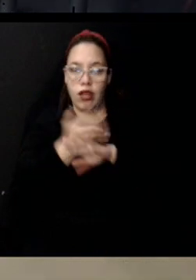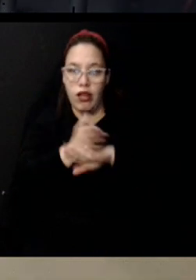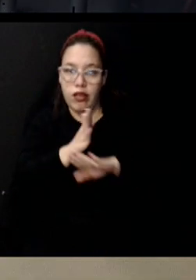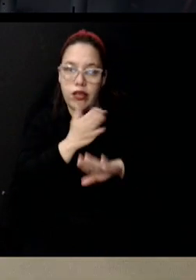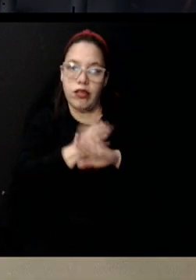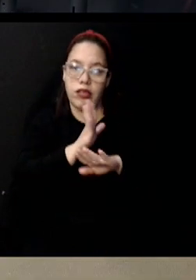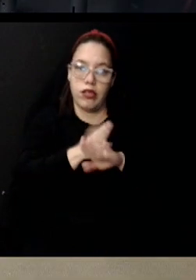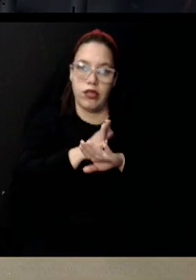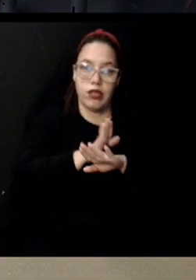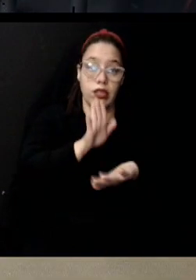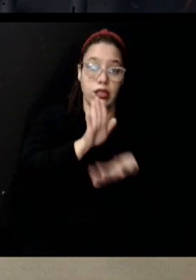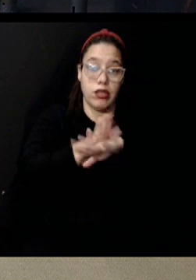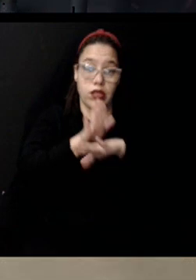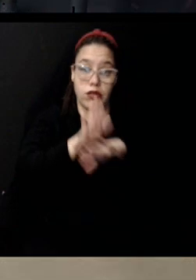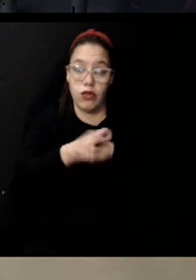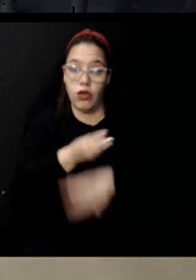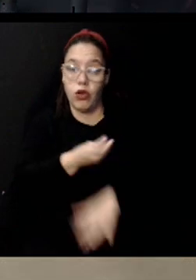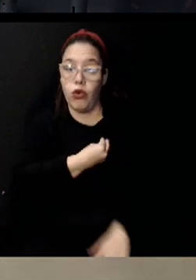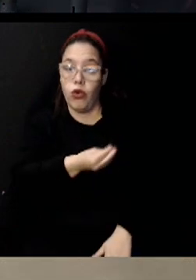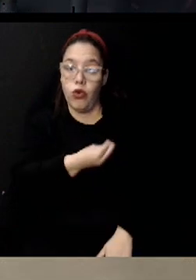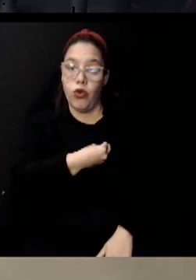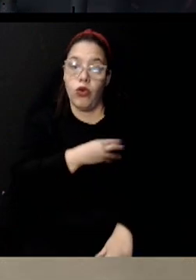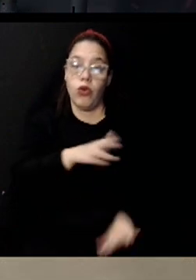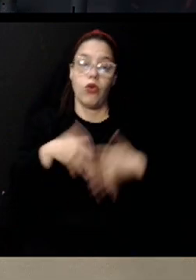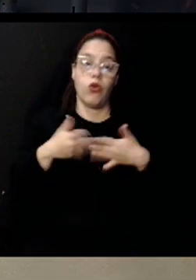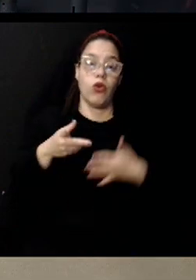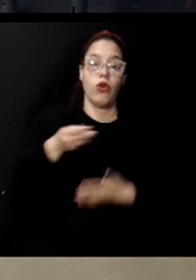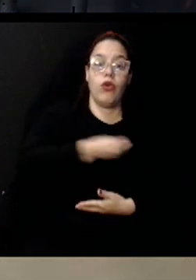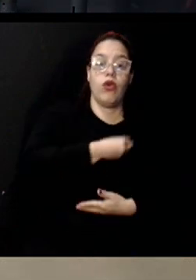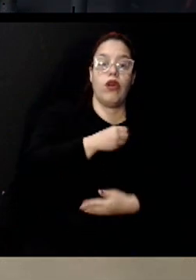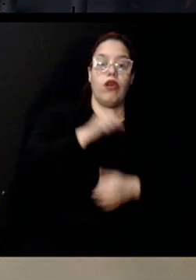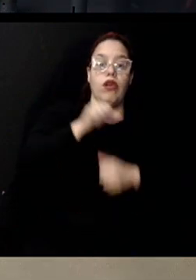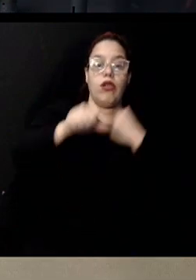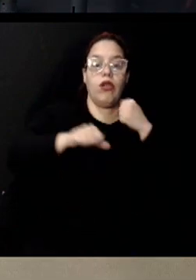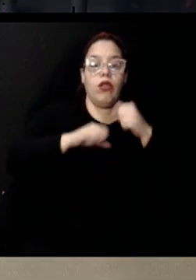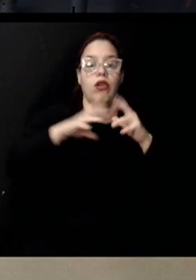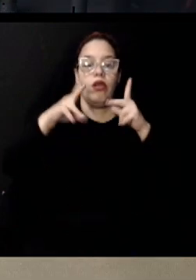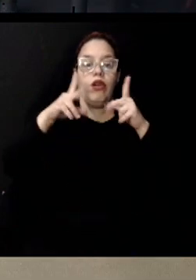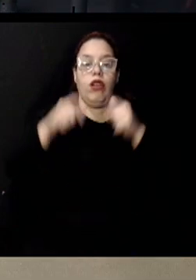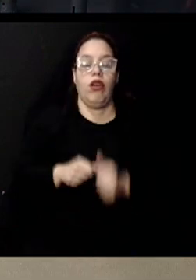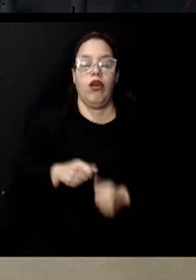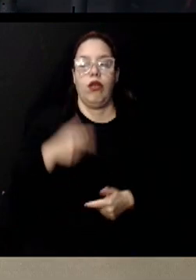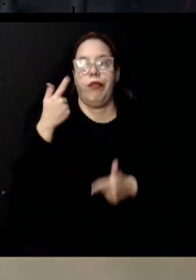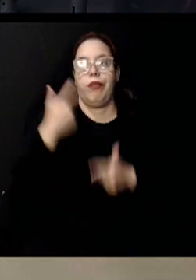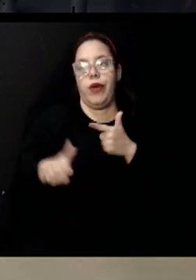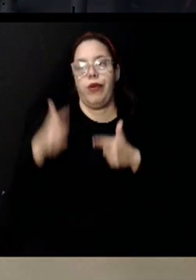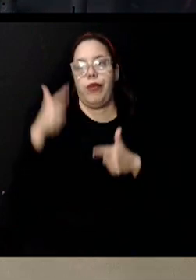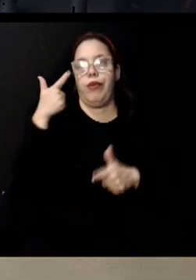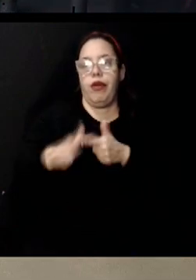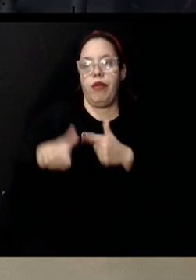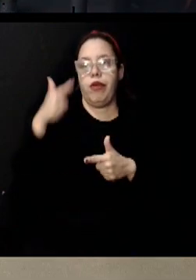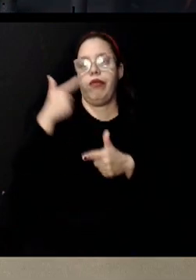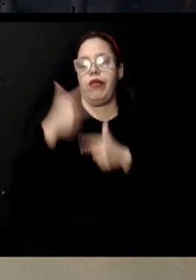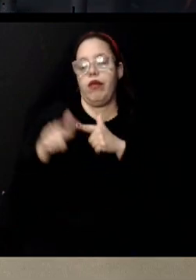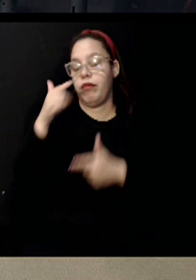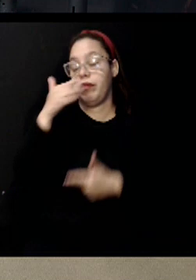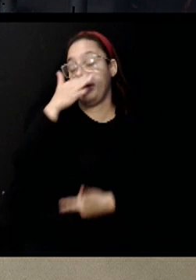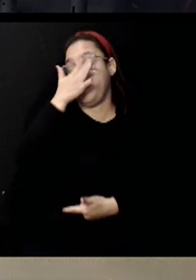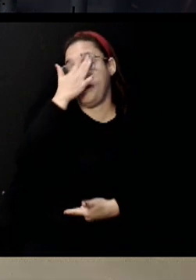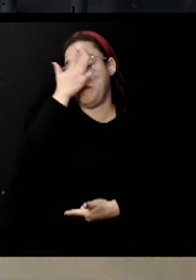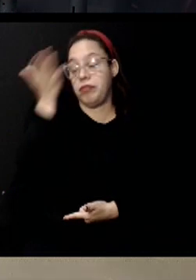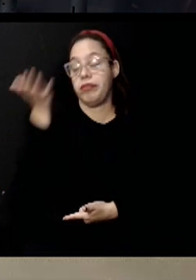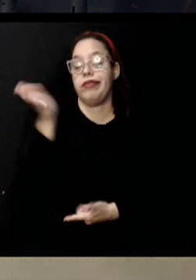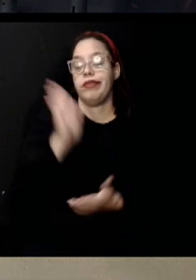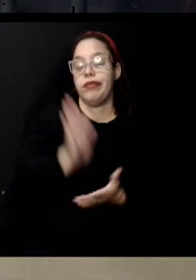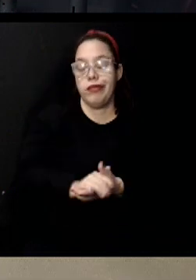para preservar a convivência quando o outro vive transformando tudo em queixa ou em reclamação? E aí, o que que a gente deve fazer,